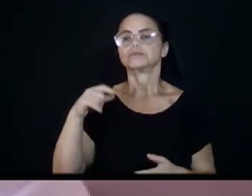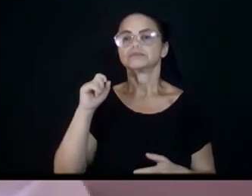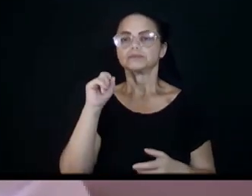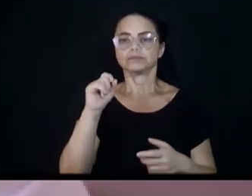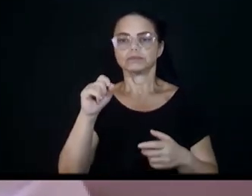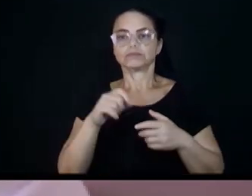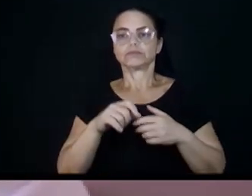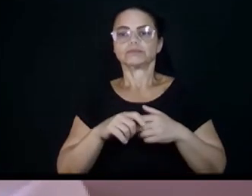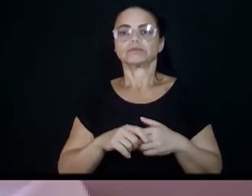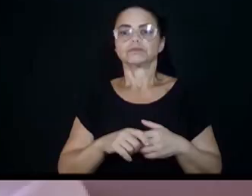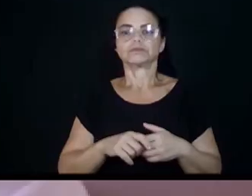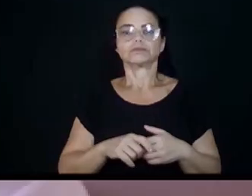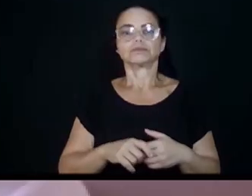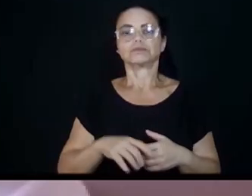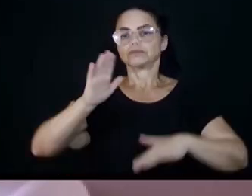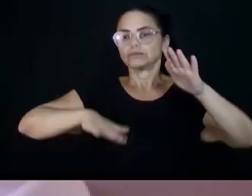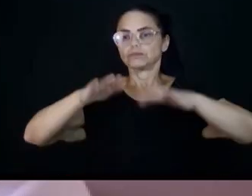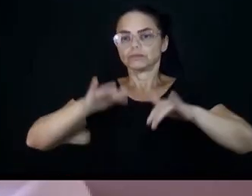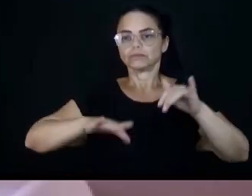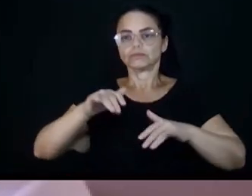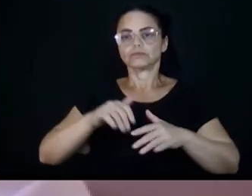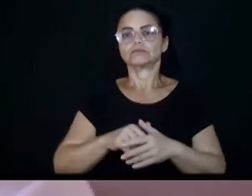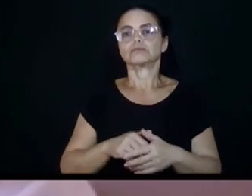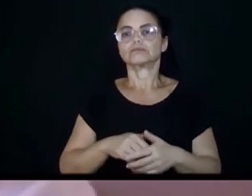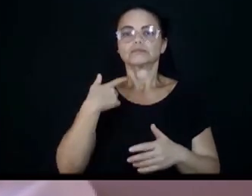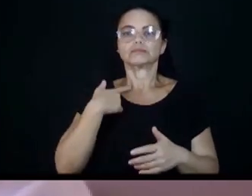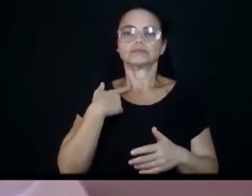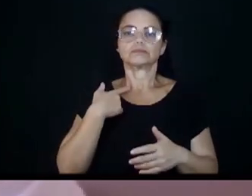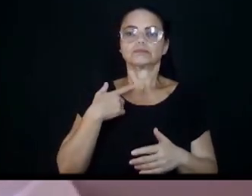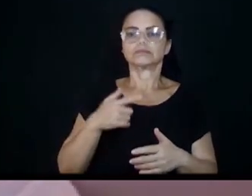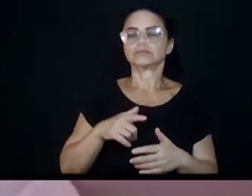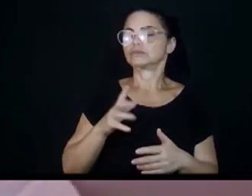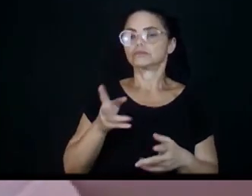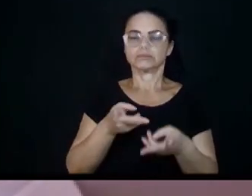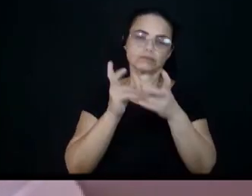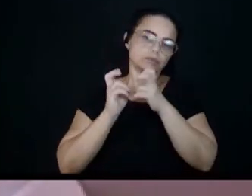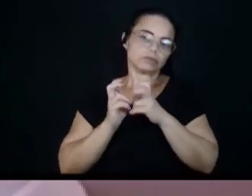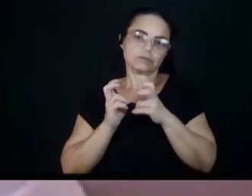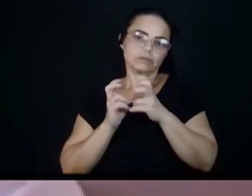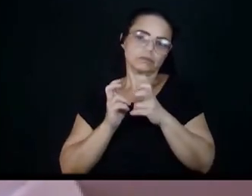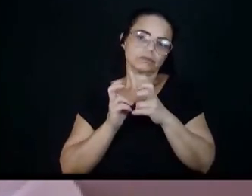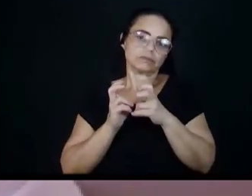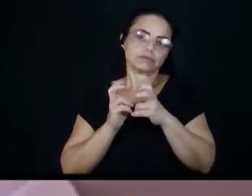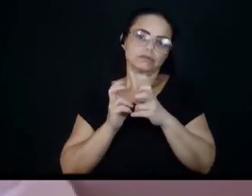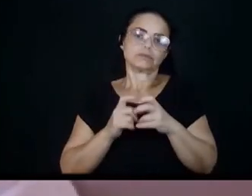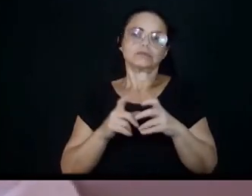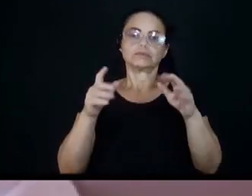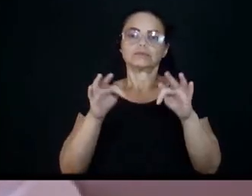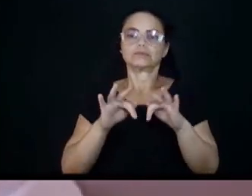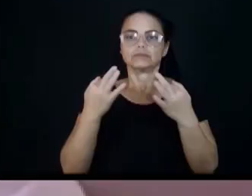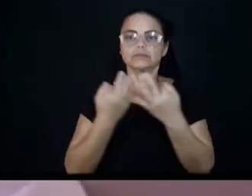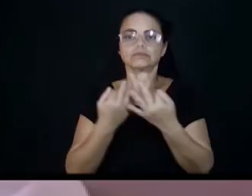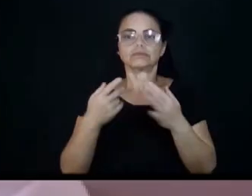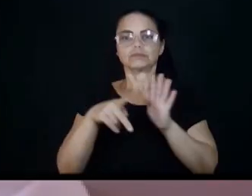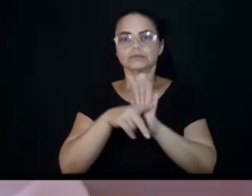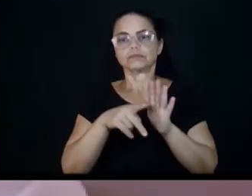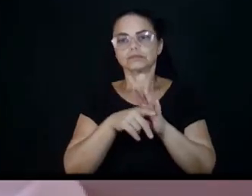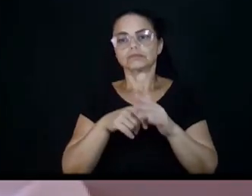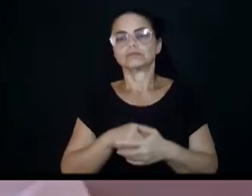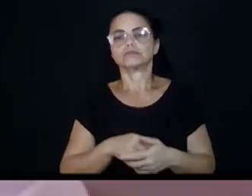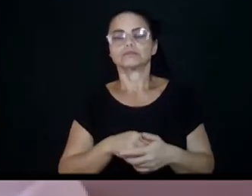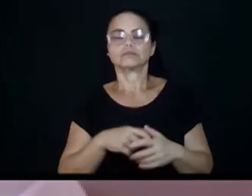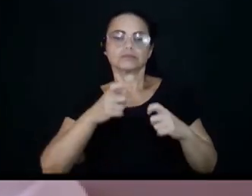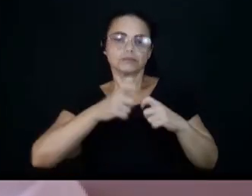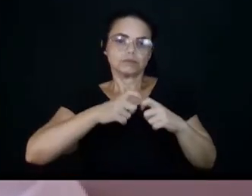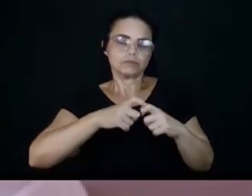muitas vezes eles sejam até não reconhecidos pelos próprios familiares, porque vai no médico, vai no outro